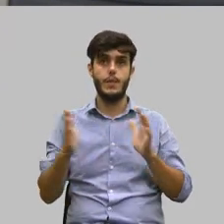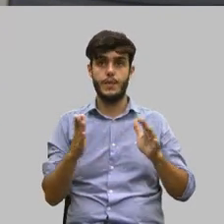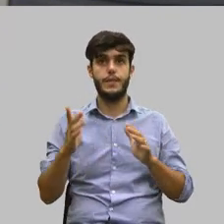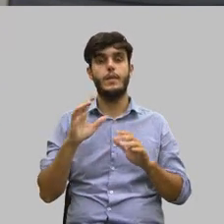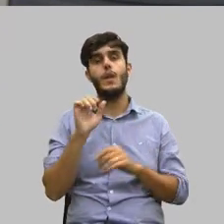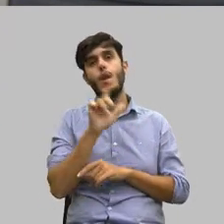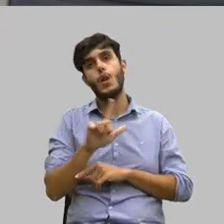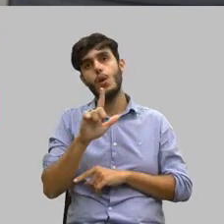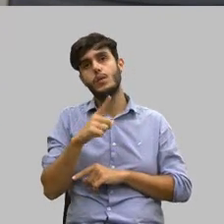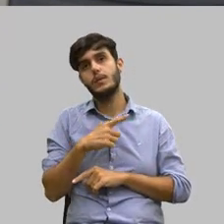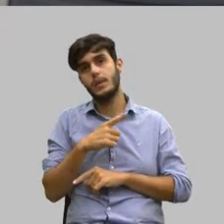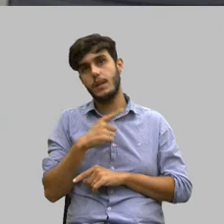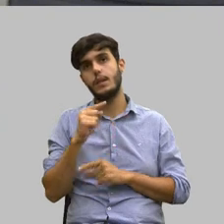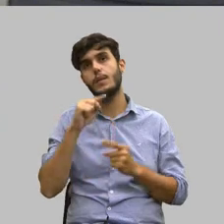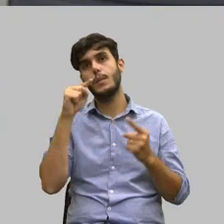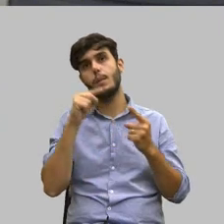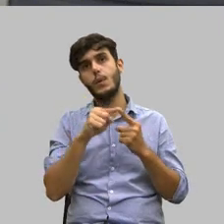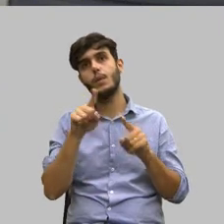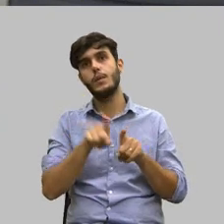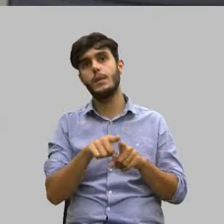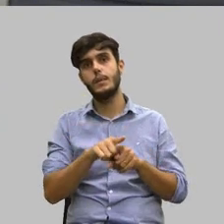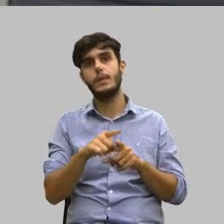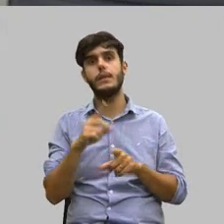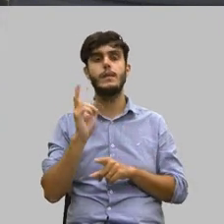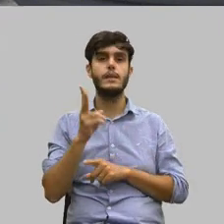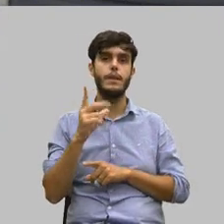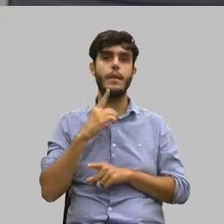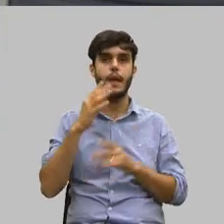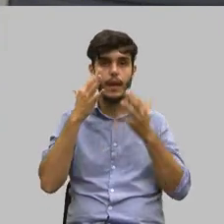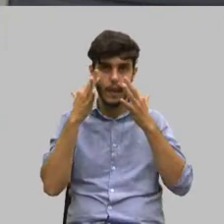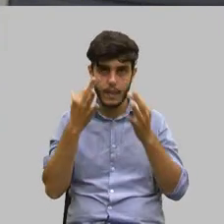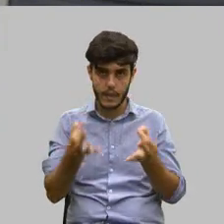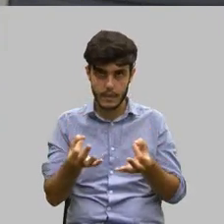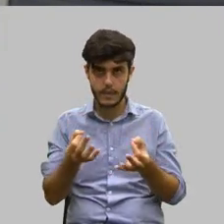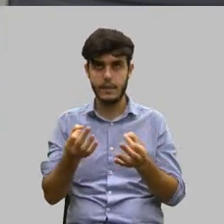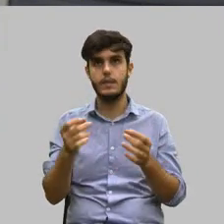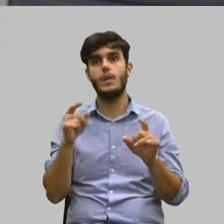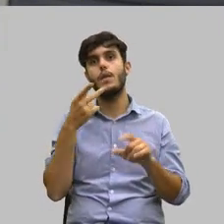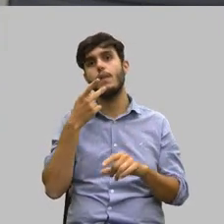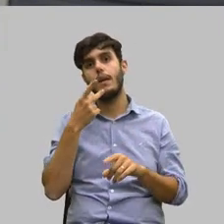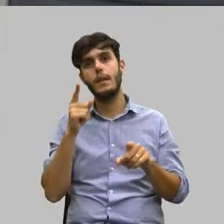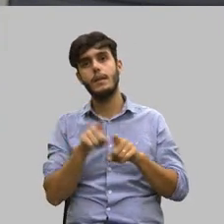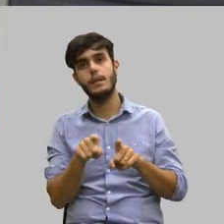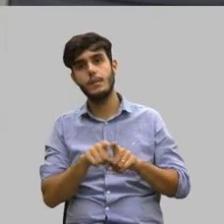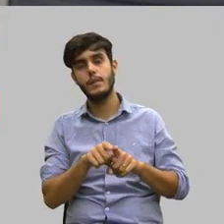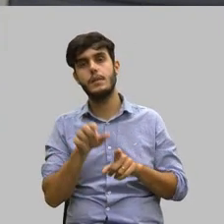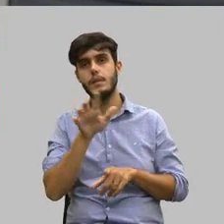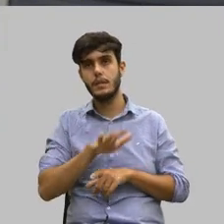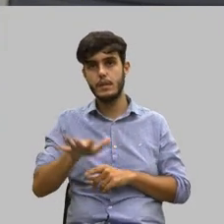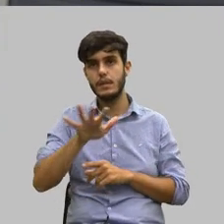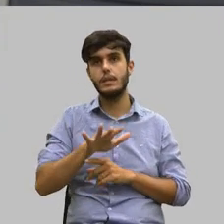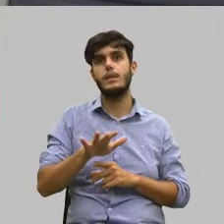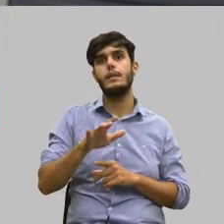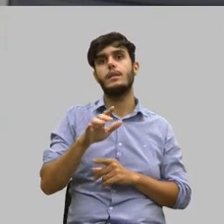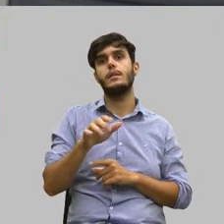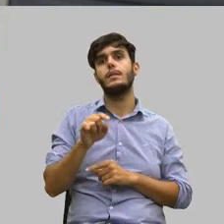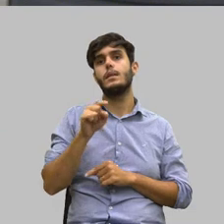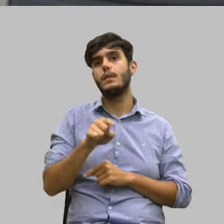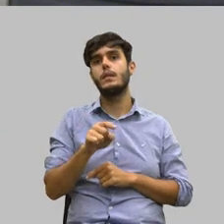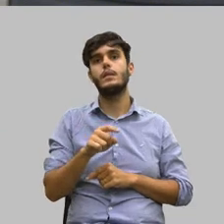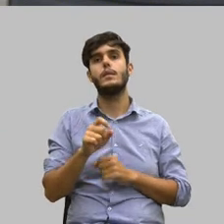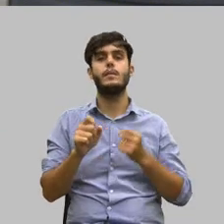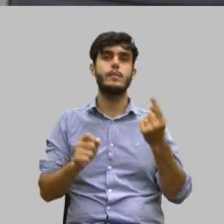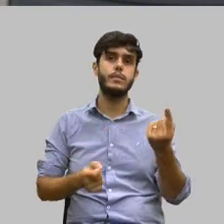um outro ponto que a gente sempre tem atenção e recomenda a a as atuações devidas né uma aou outra